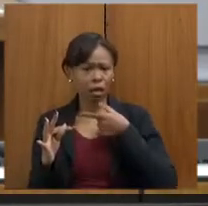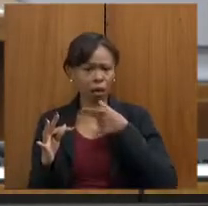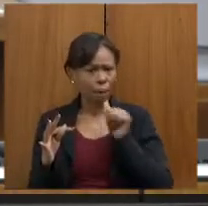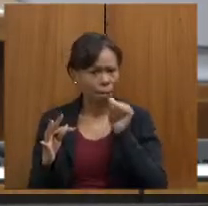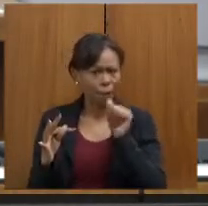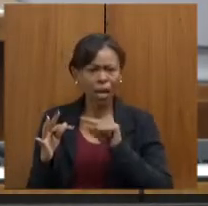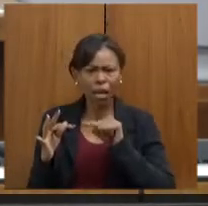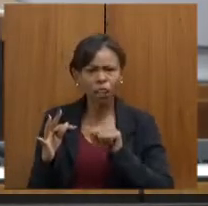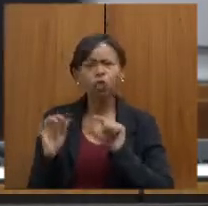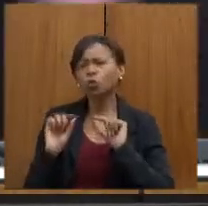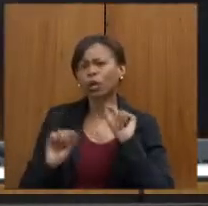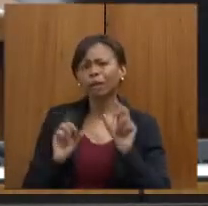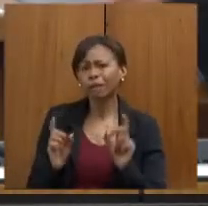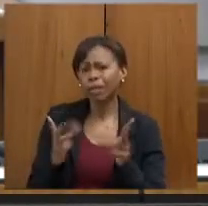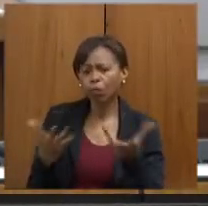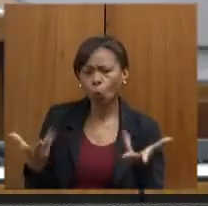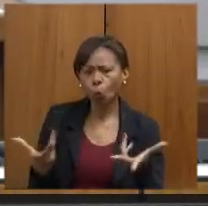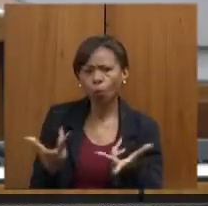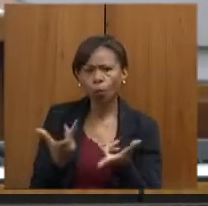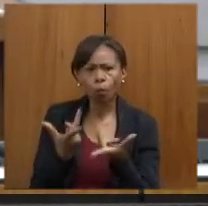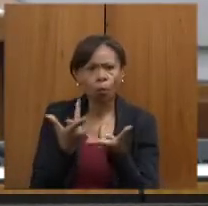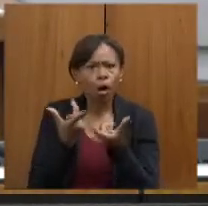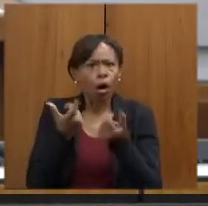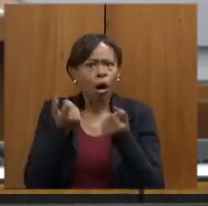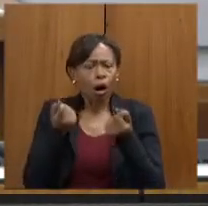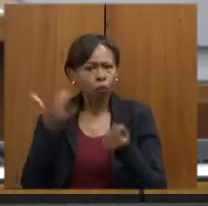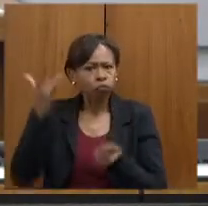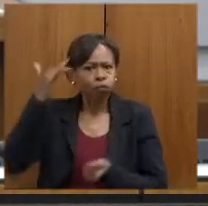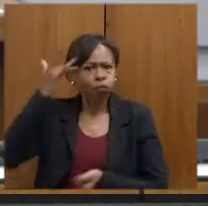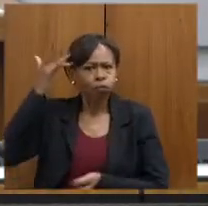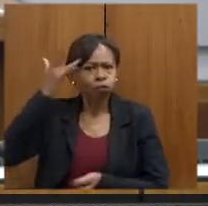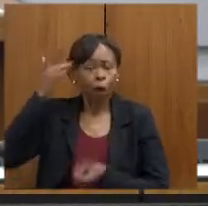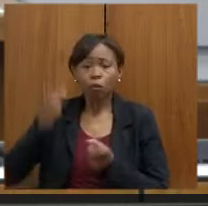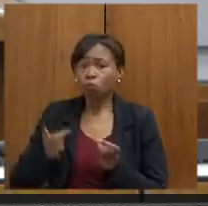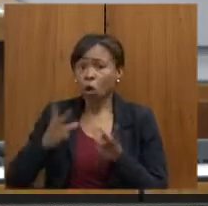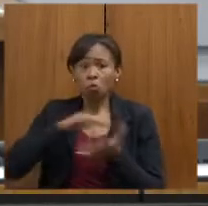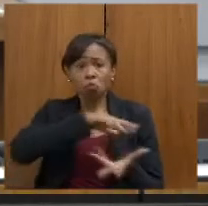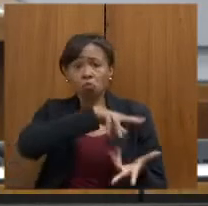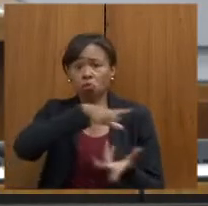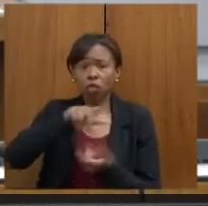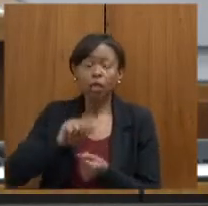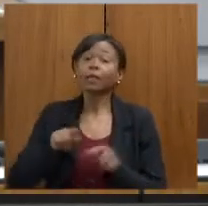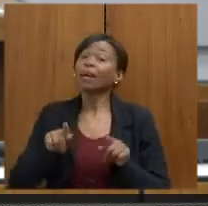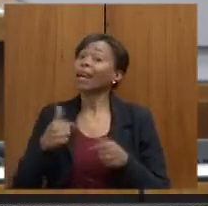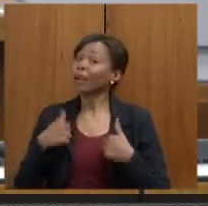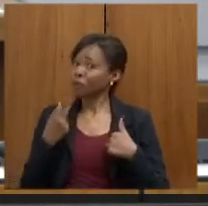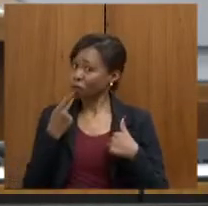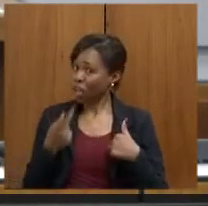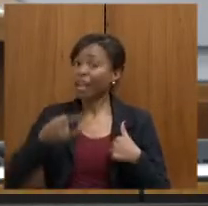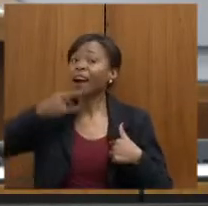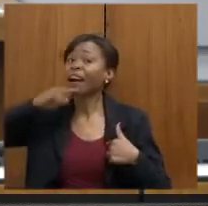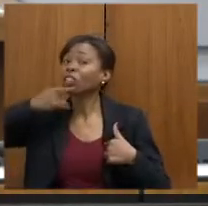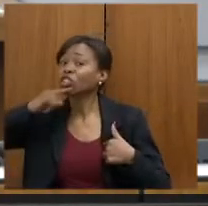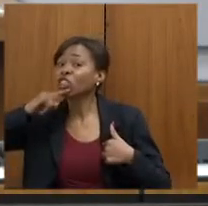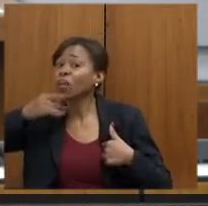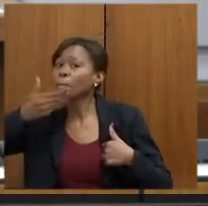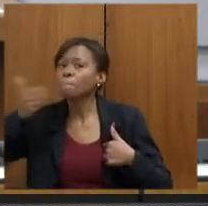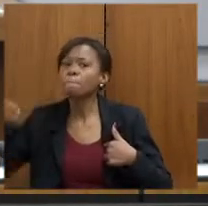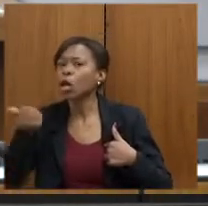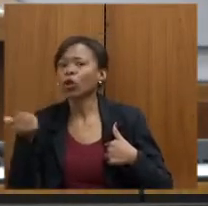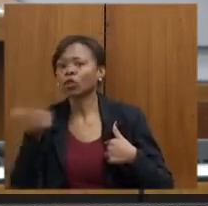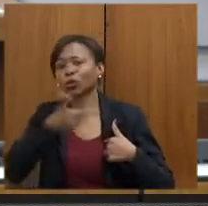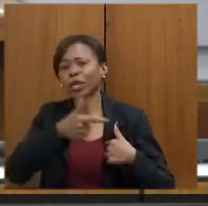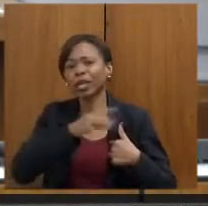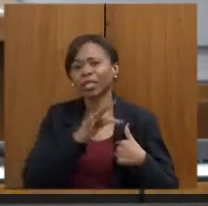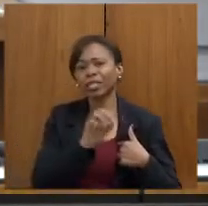tequila Dividida com padrão de qualidade a bebida consumida no mundo inteiro e eu posso dizer que a cachaça é uma bebida o melhor do que até que ir